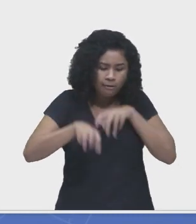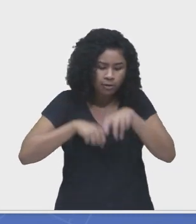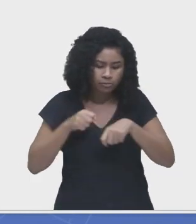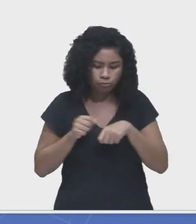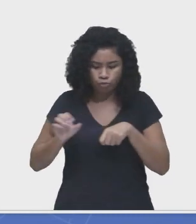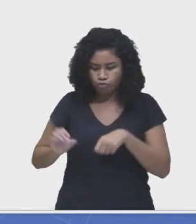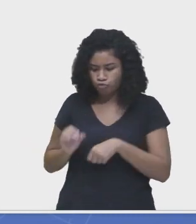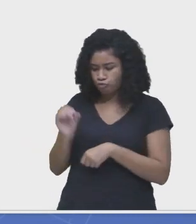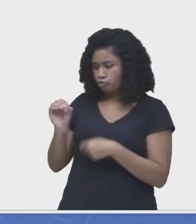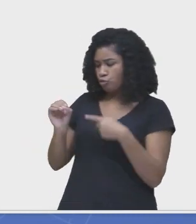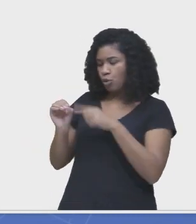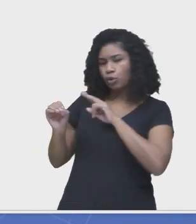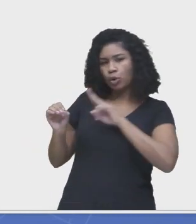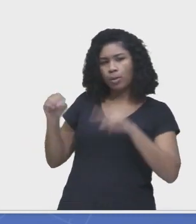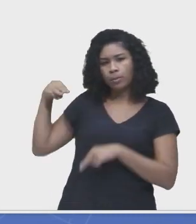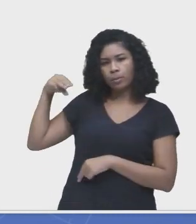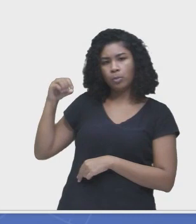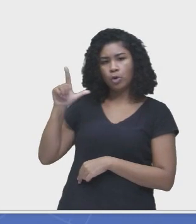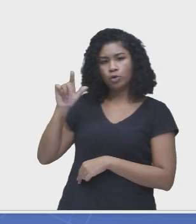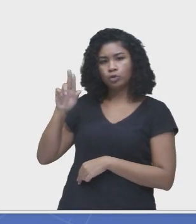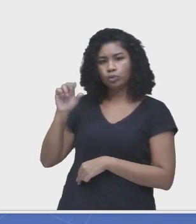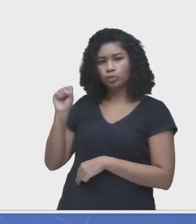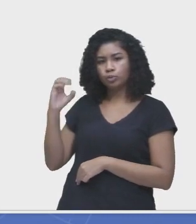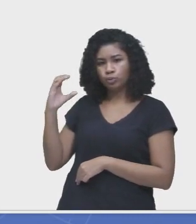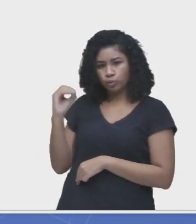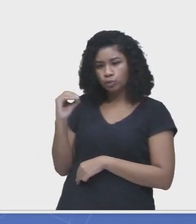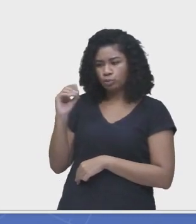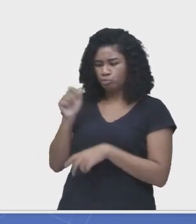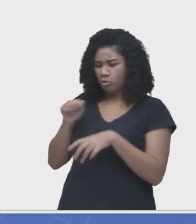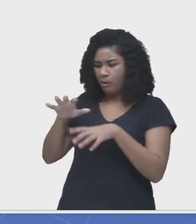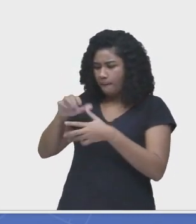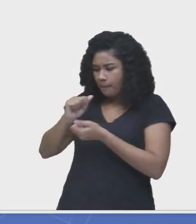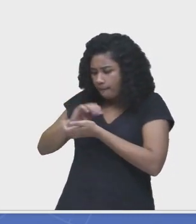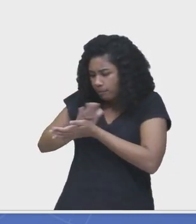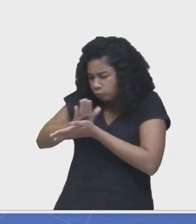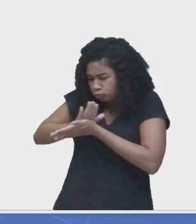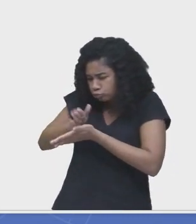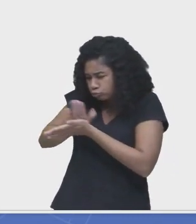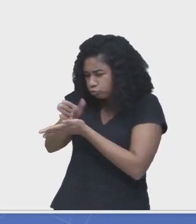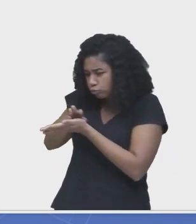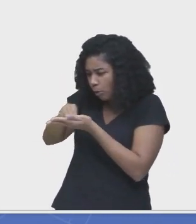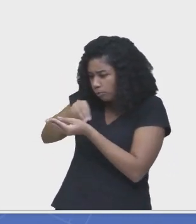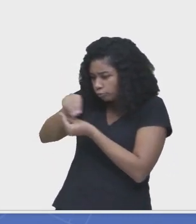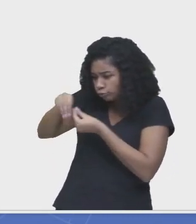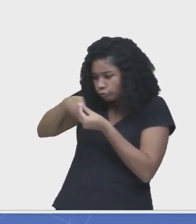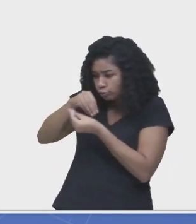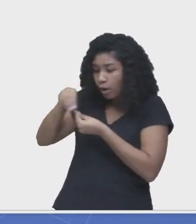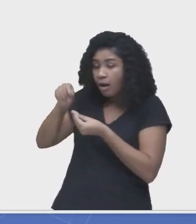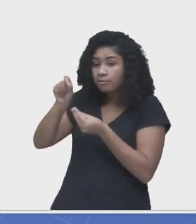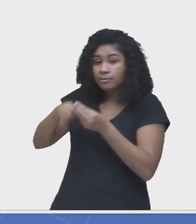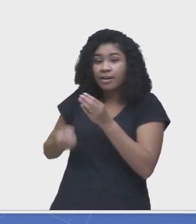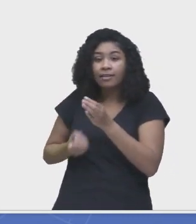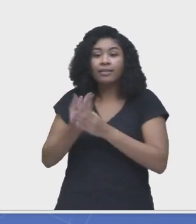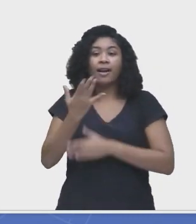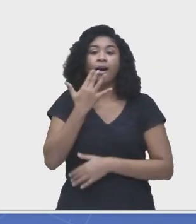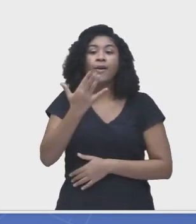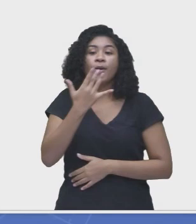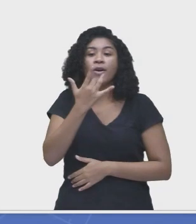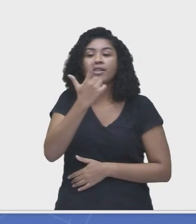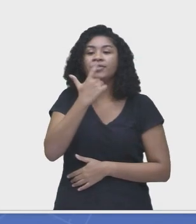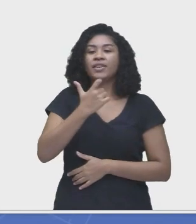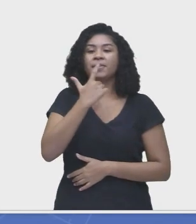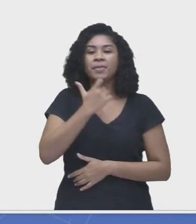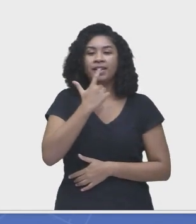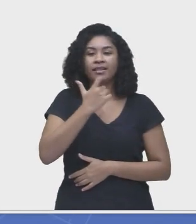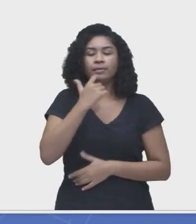aí o que acontece? Essa corzinha púrpura é justamente que dá nome a eles, fenícios. Eles começam seu comércio